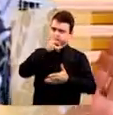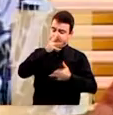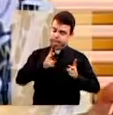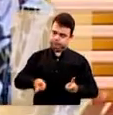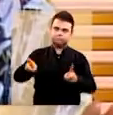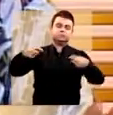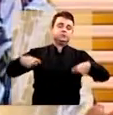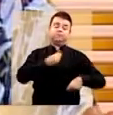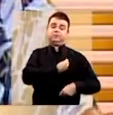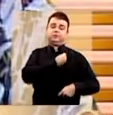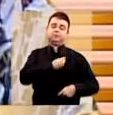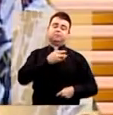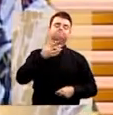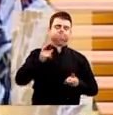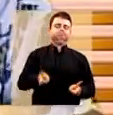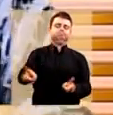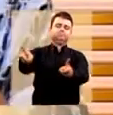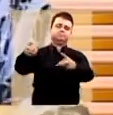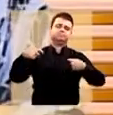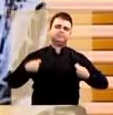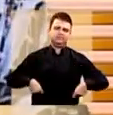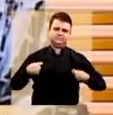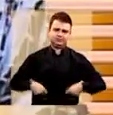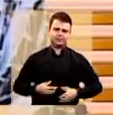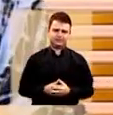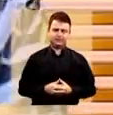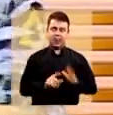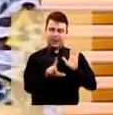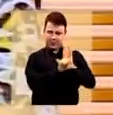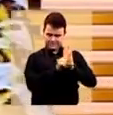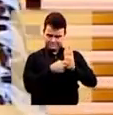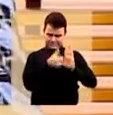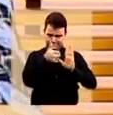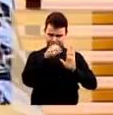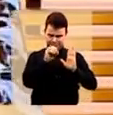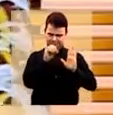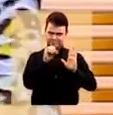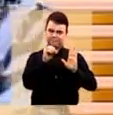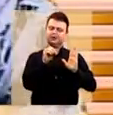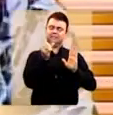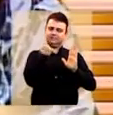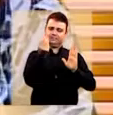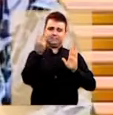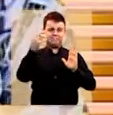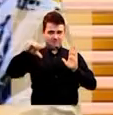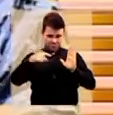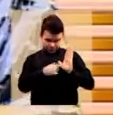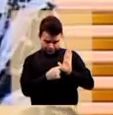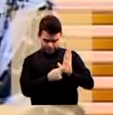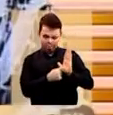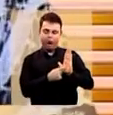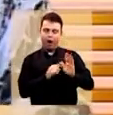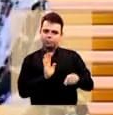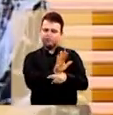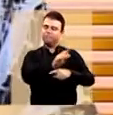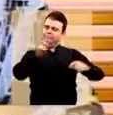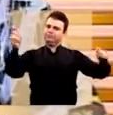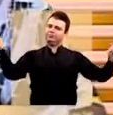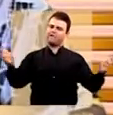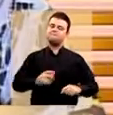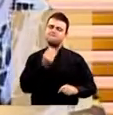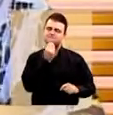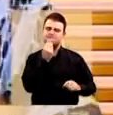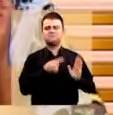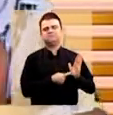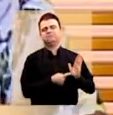Questão de sobrevivência. Né? Mas essa lei 10.639 pode fazer a